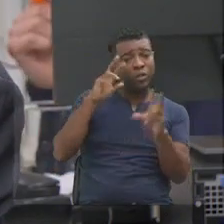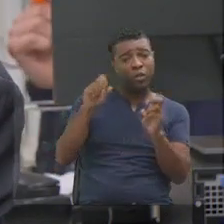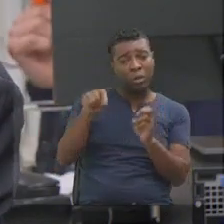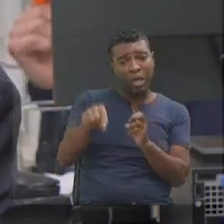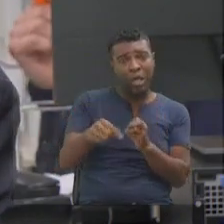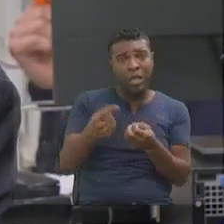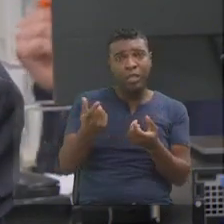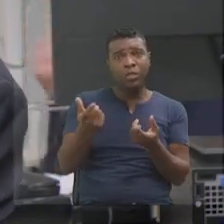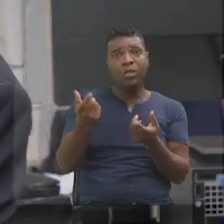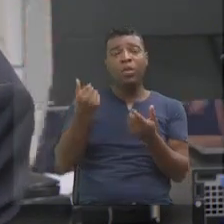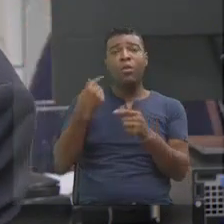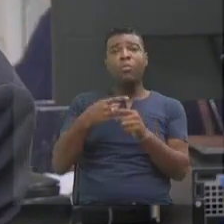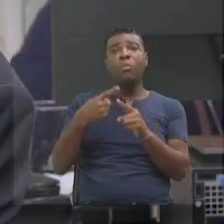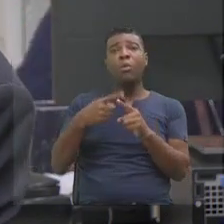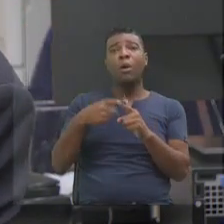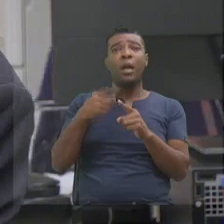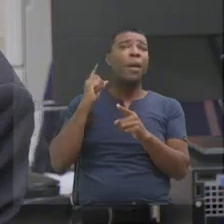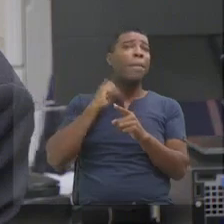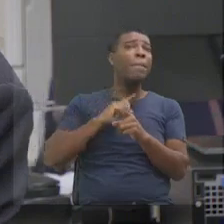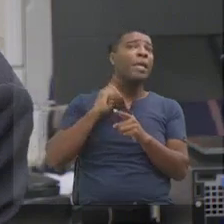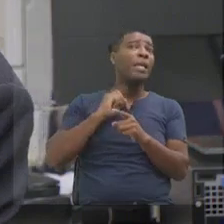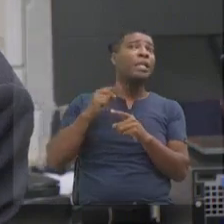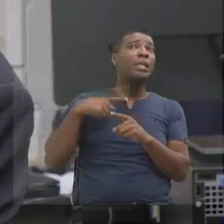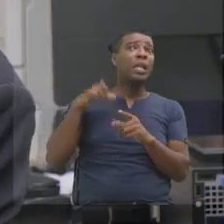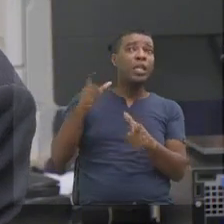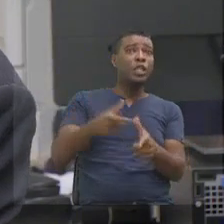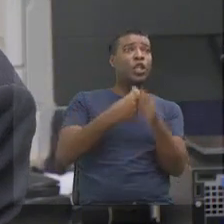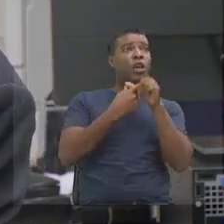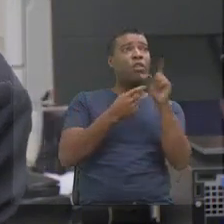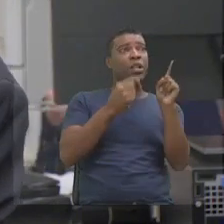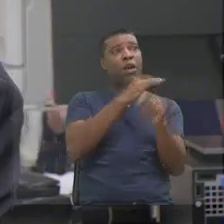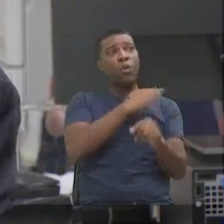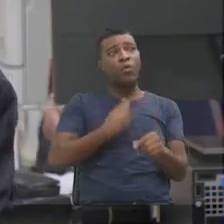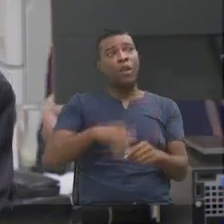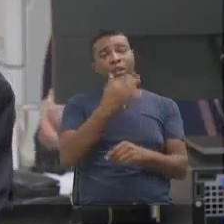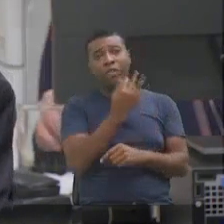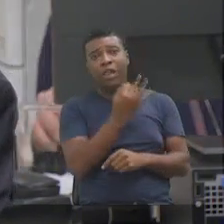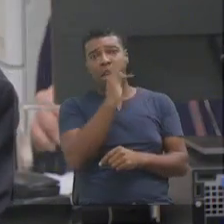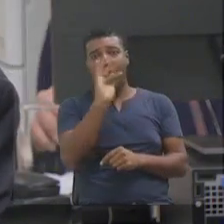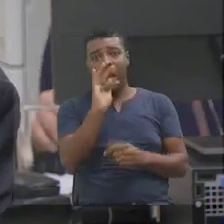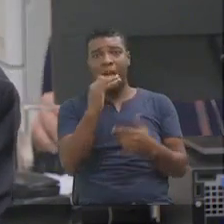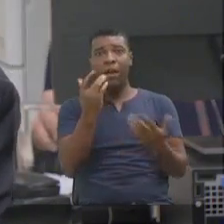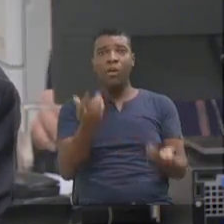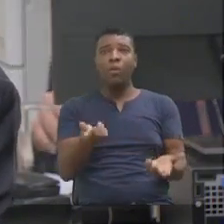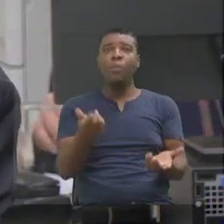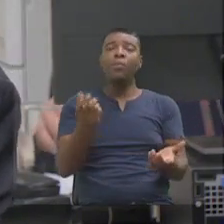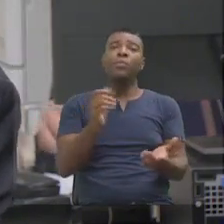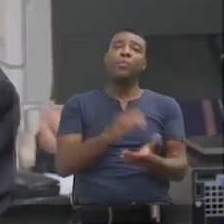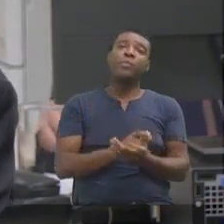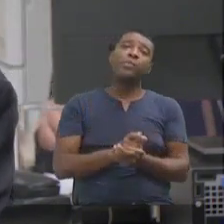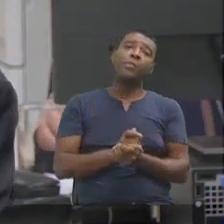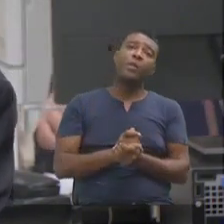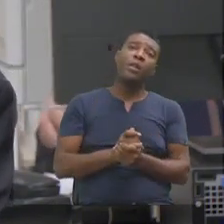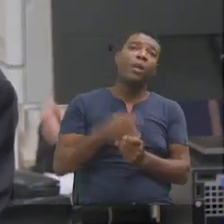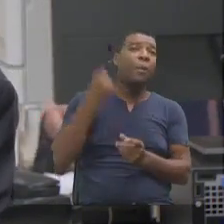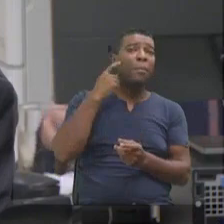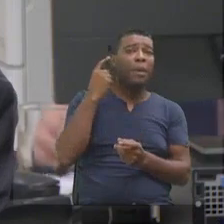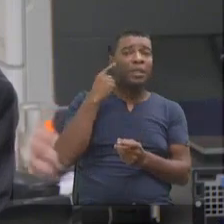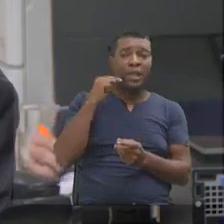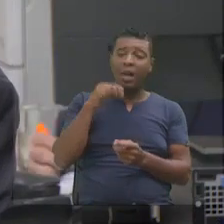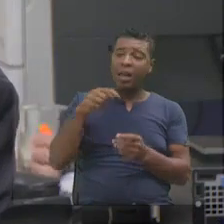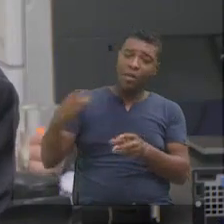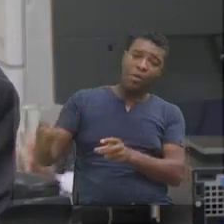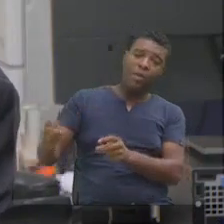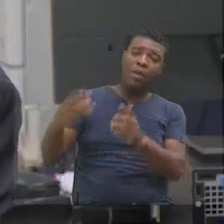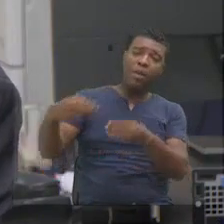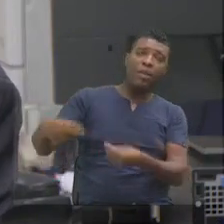tem uma dívida com o governo federal né se não seria interessante pensar numa federalização se isso bem